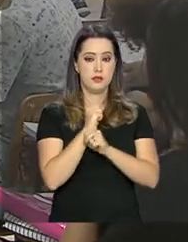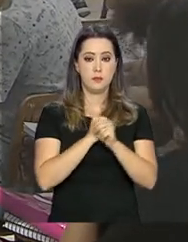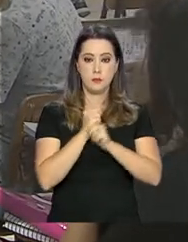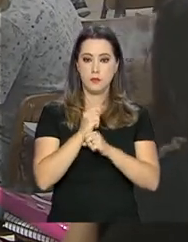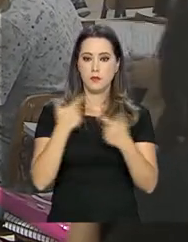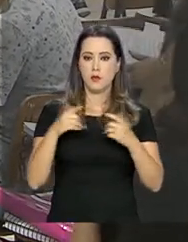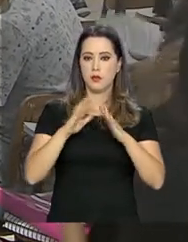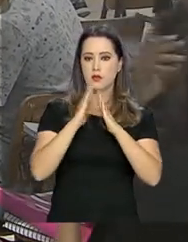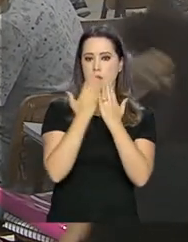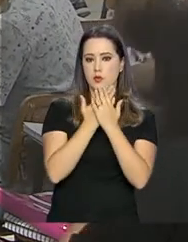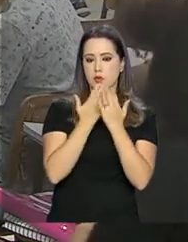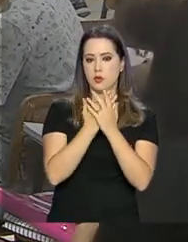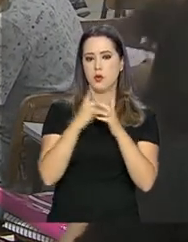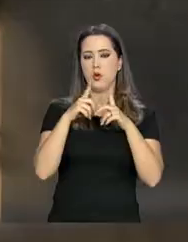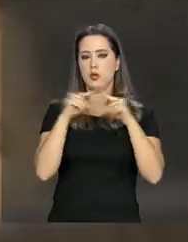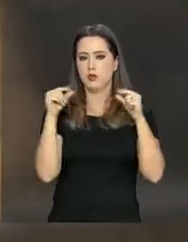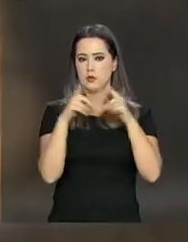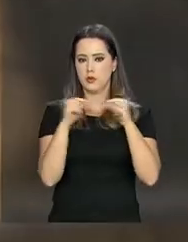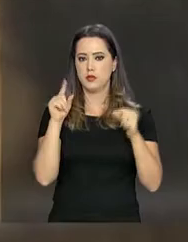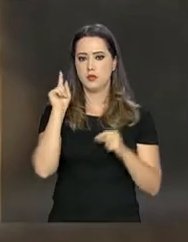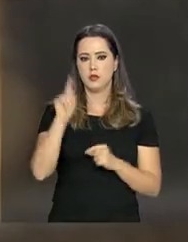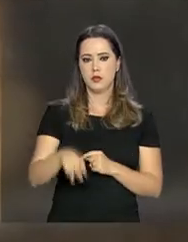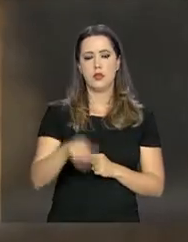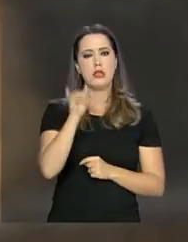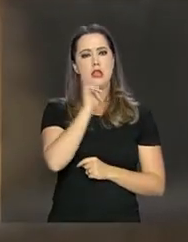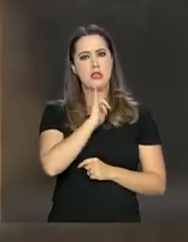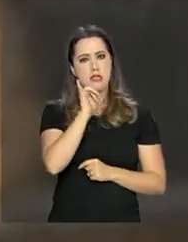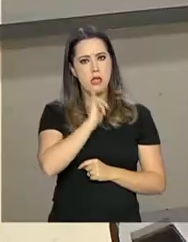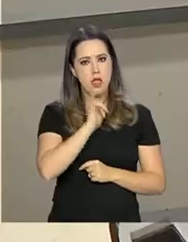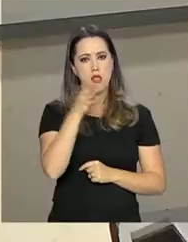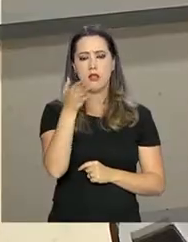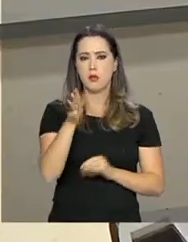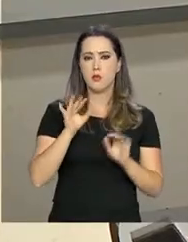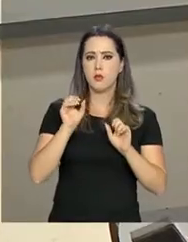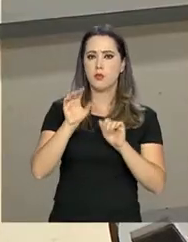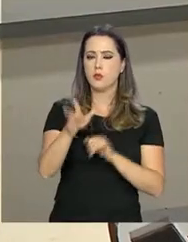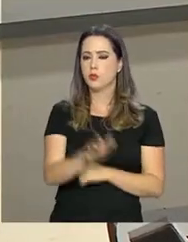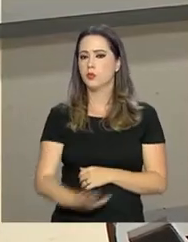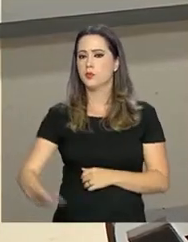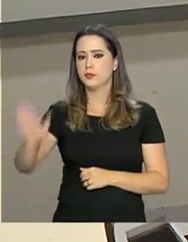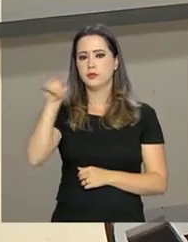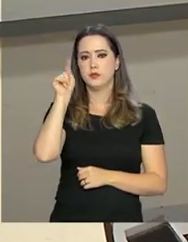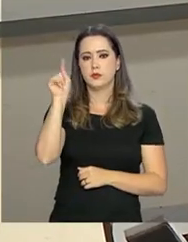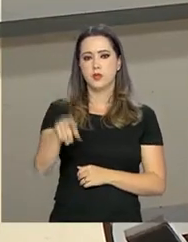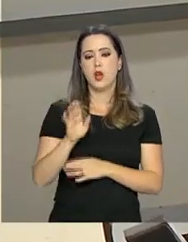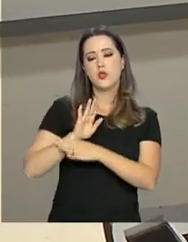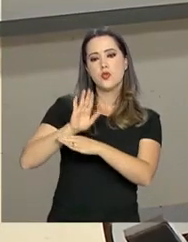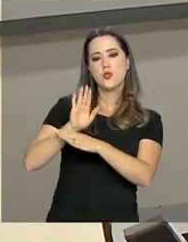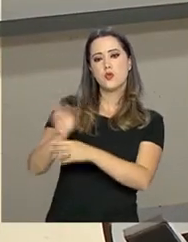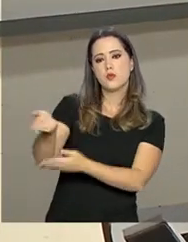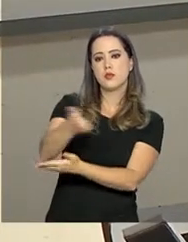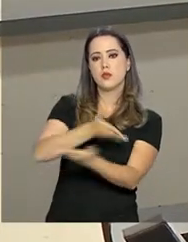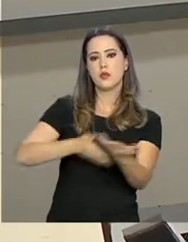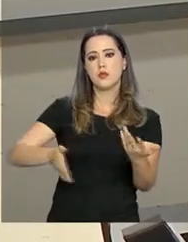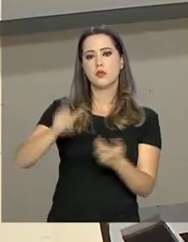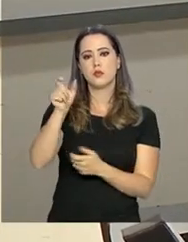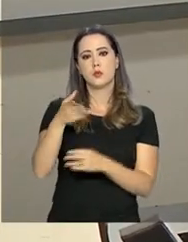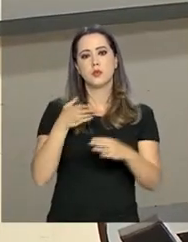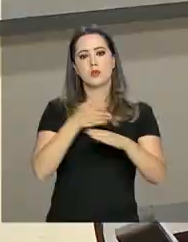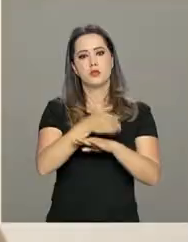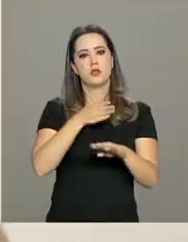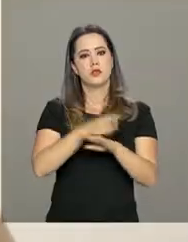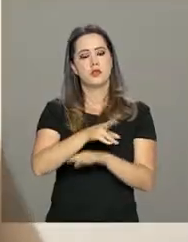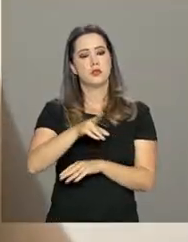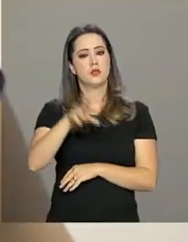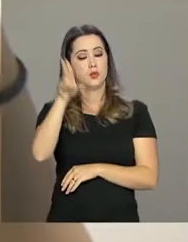funciona em uma escola pública de Brasília e é um exemplo entre muitos que se espalham no país. Solidariedade de quem entrou na